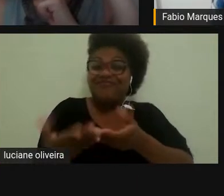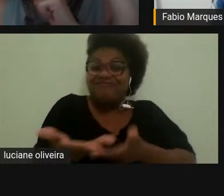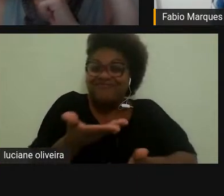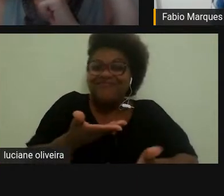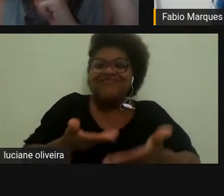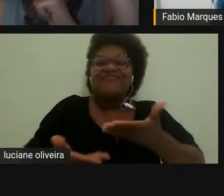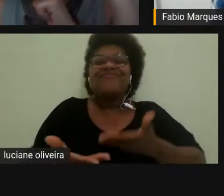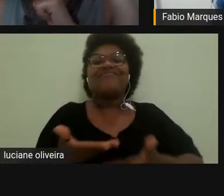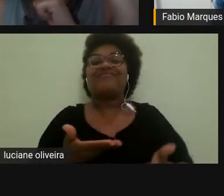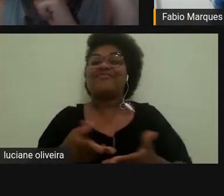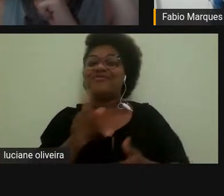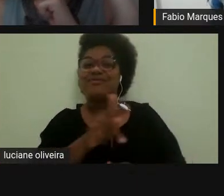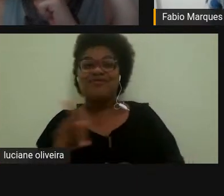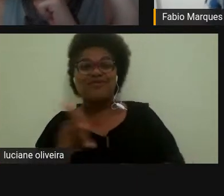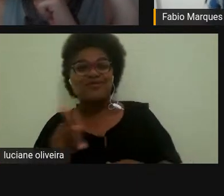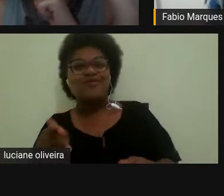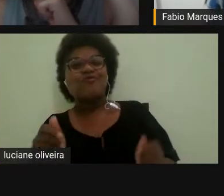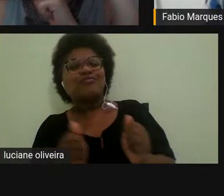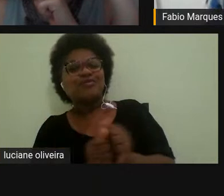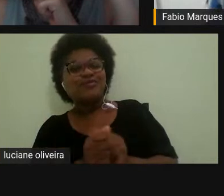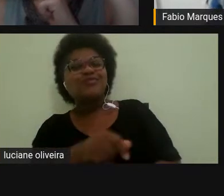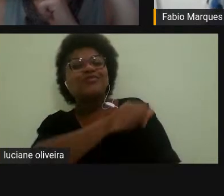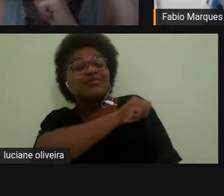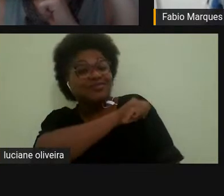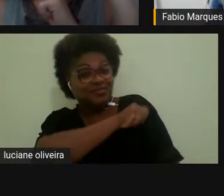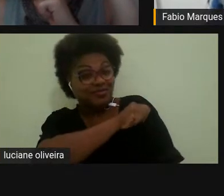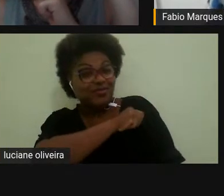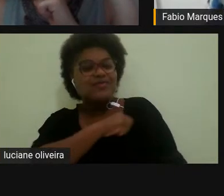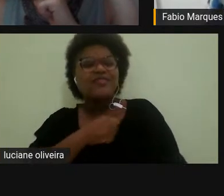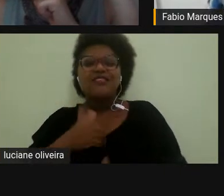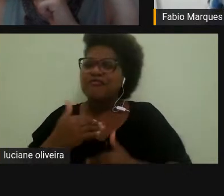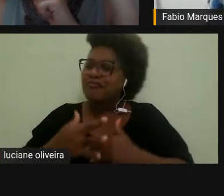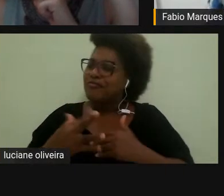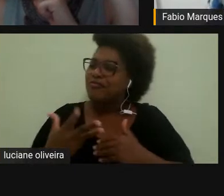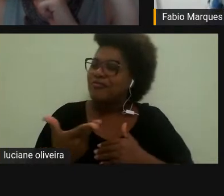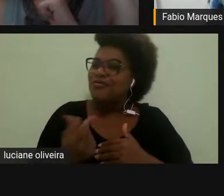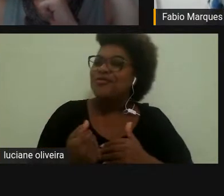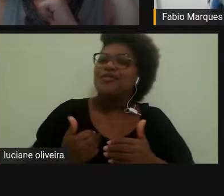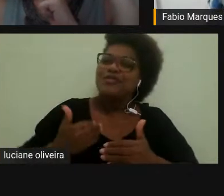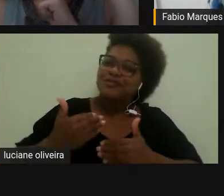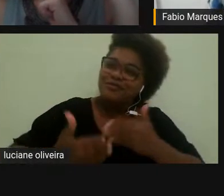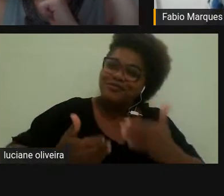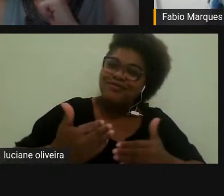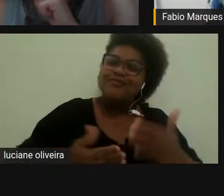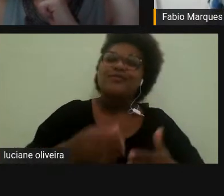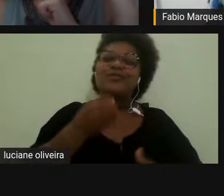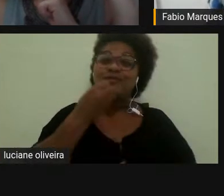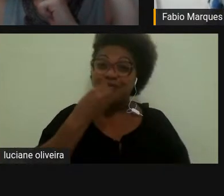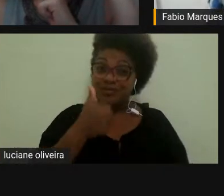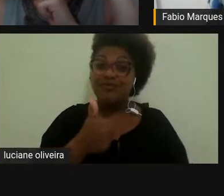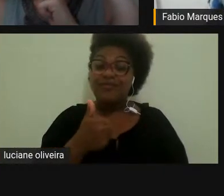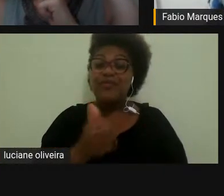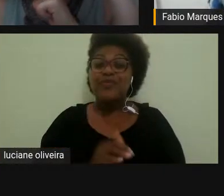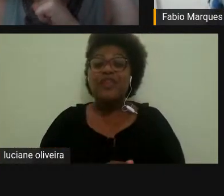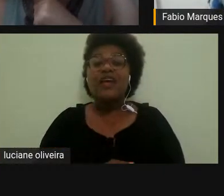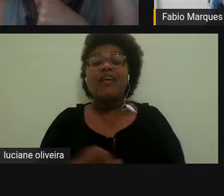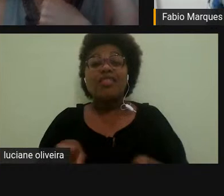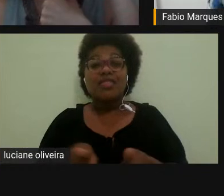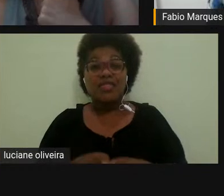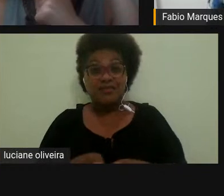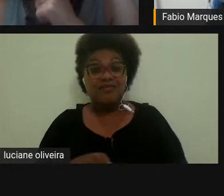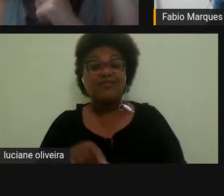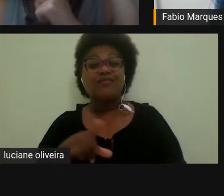parceria do professor com aluno e as coisas caminham muito bem nós temos nós temos um núcleo também